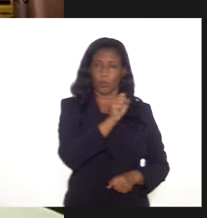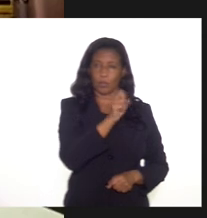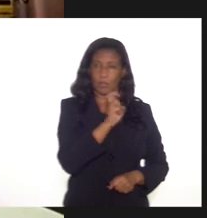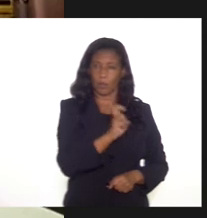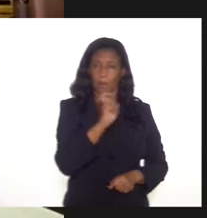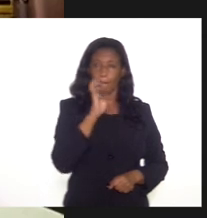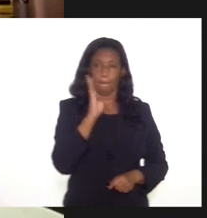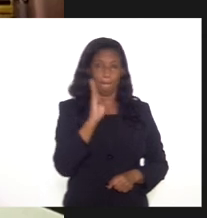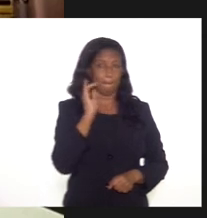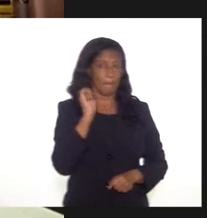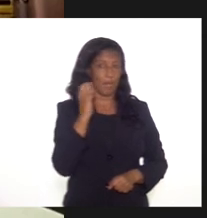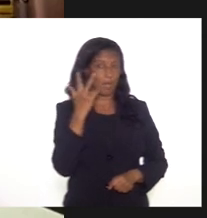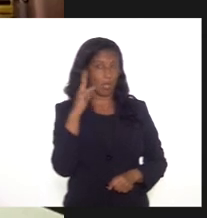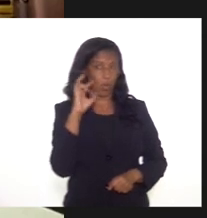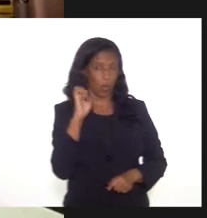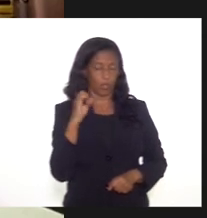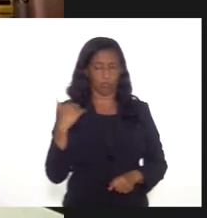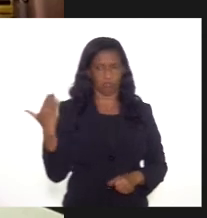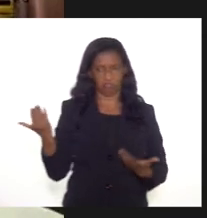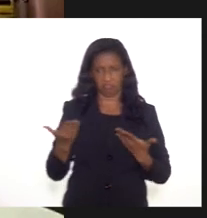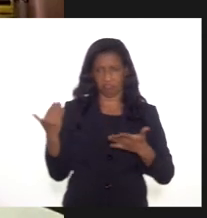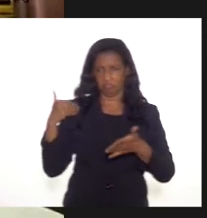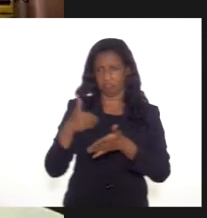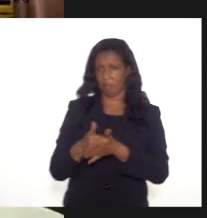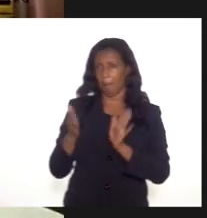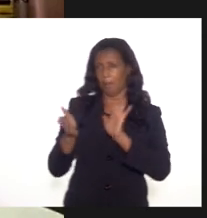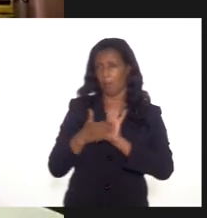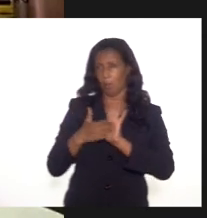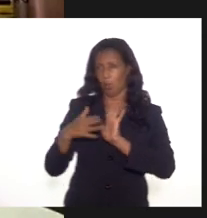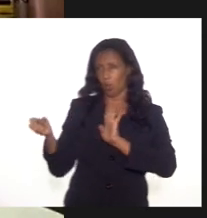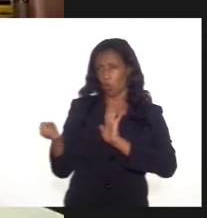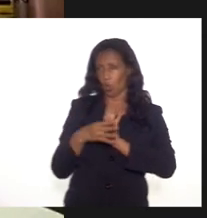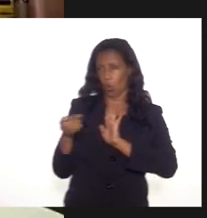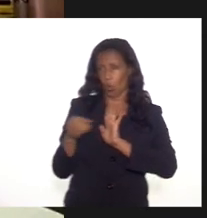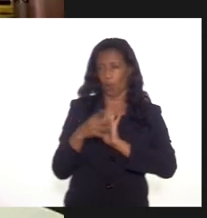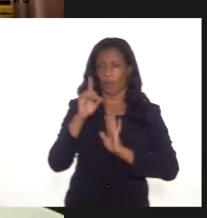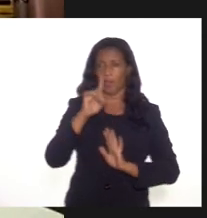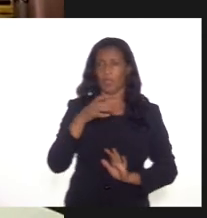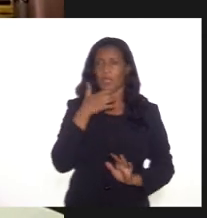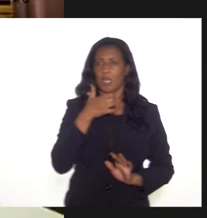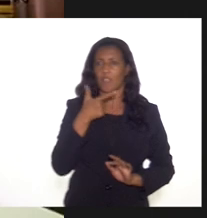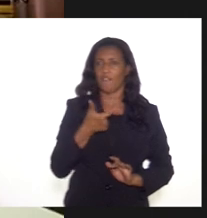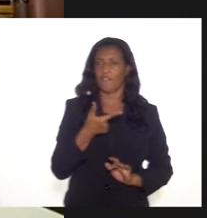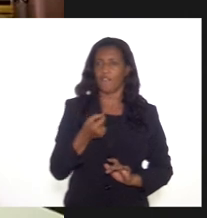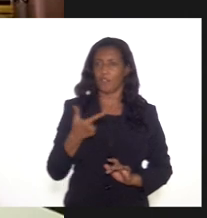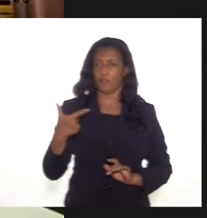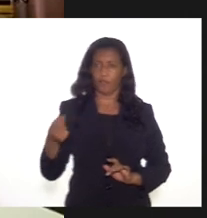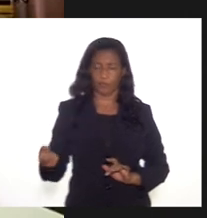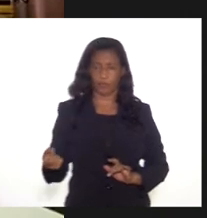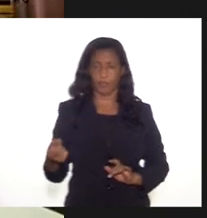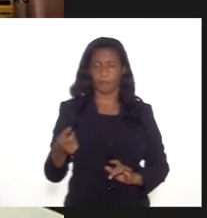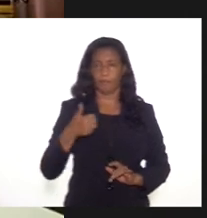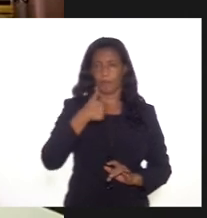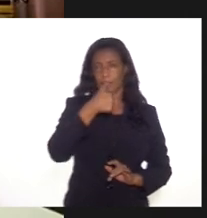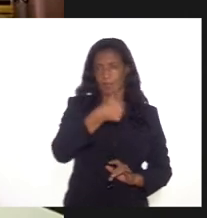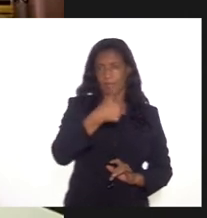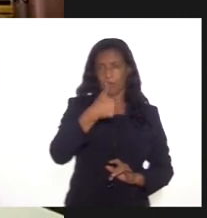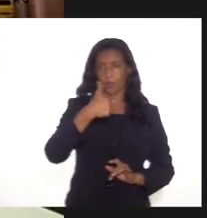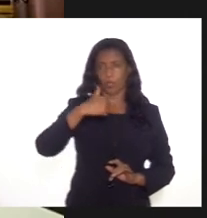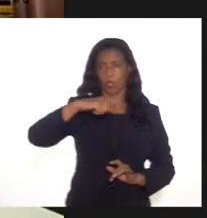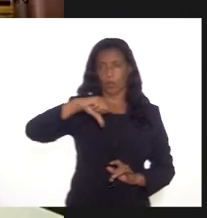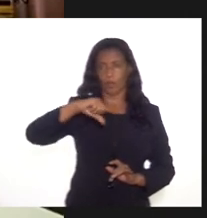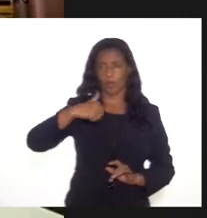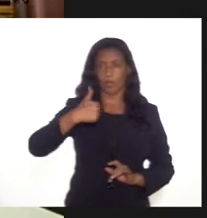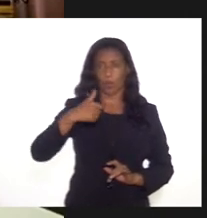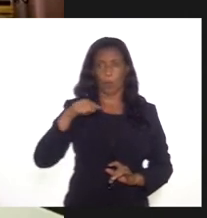bilhões. Já na atual proposta, o valor apurado em dezembro de 2020 foi de R$ 191